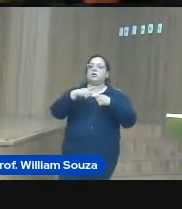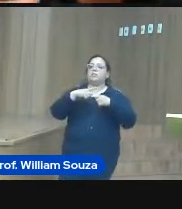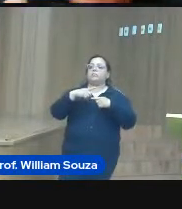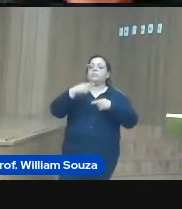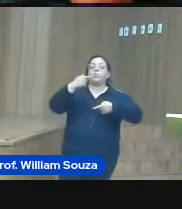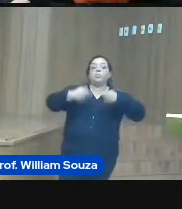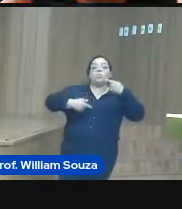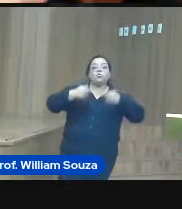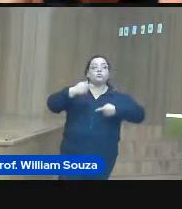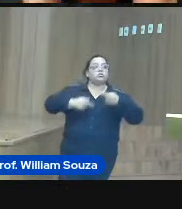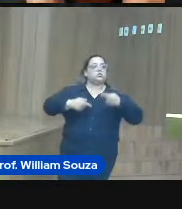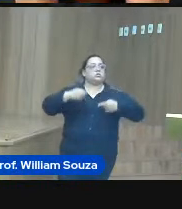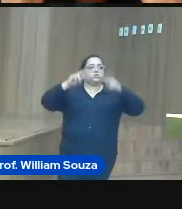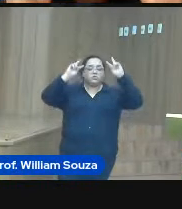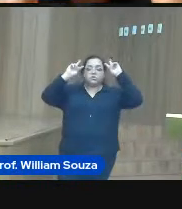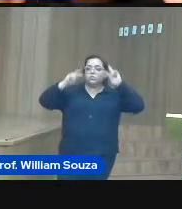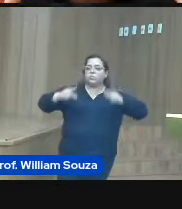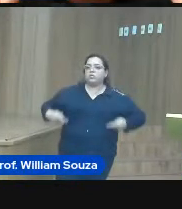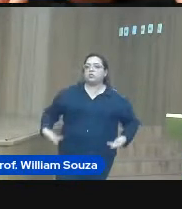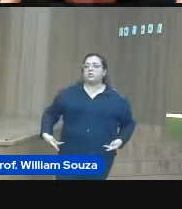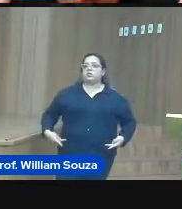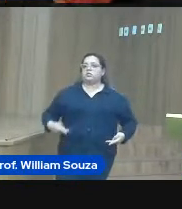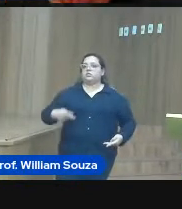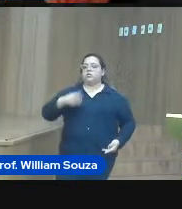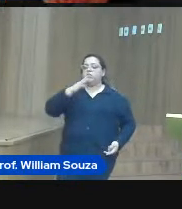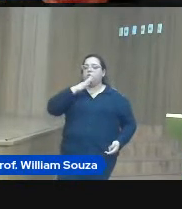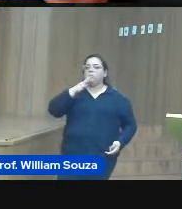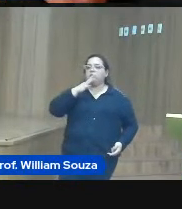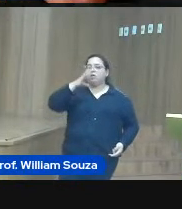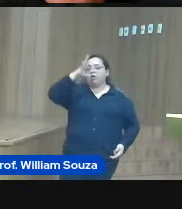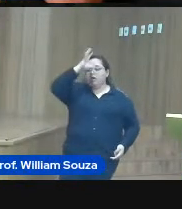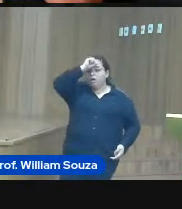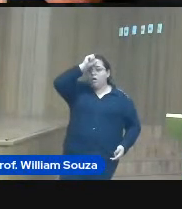de humanidade, política de conhecimento.